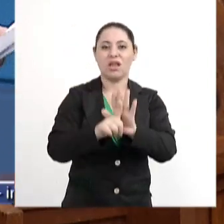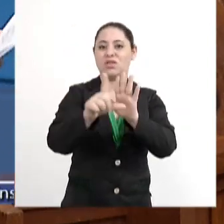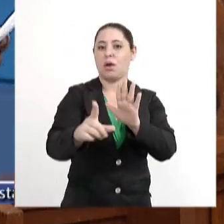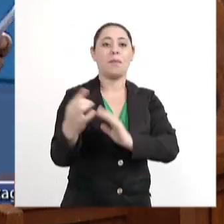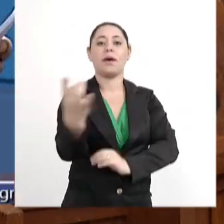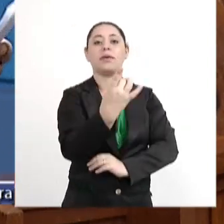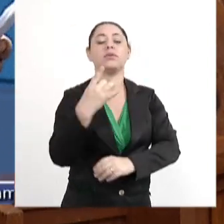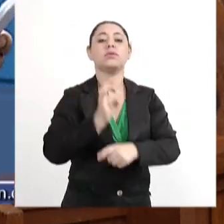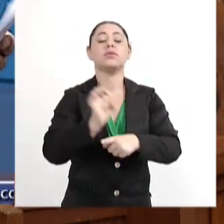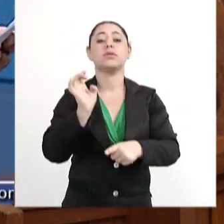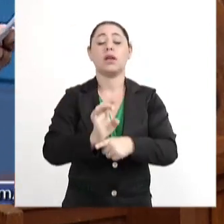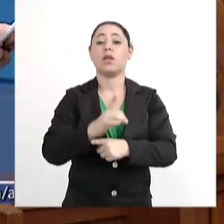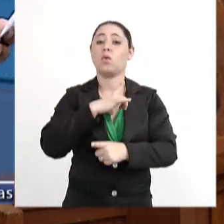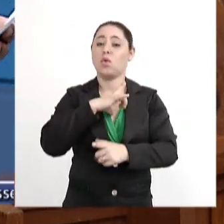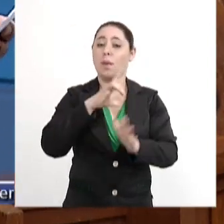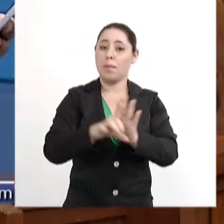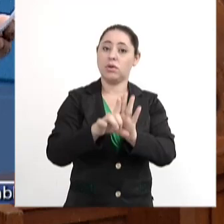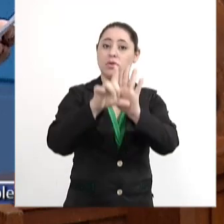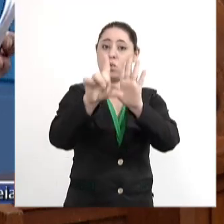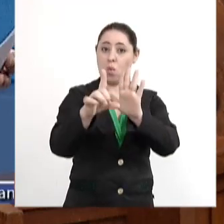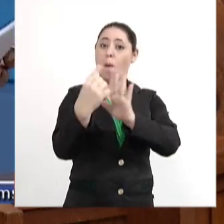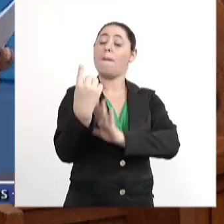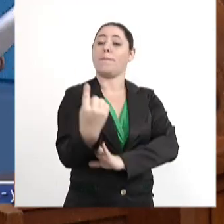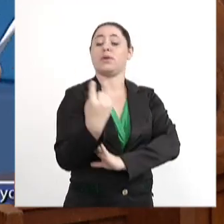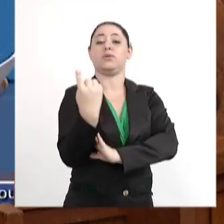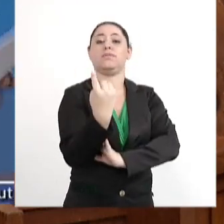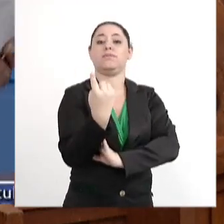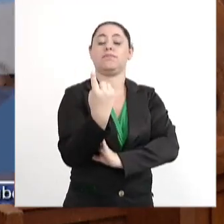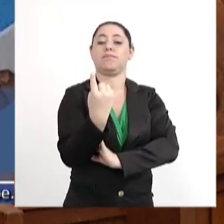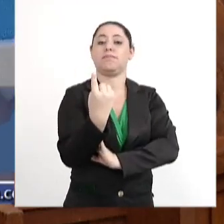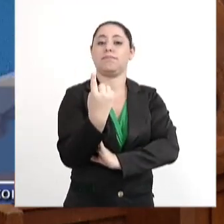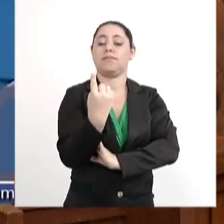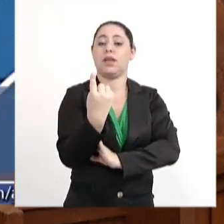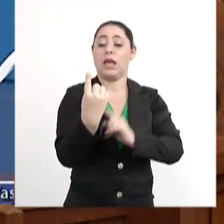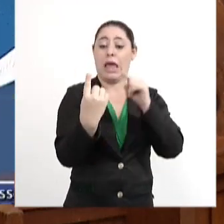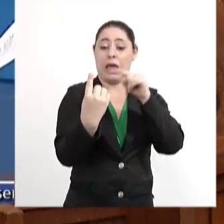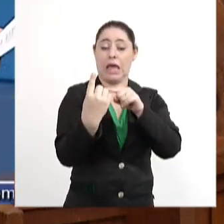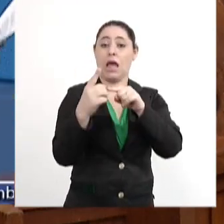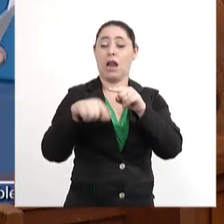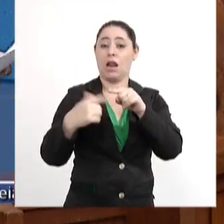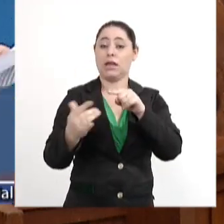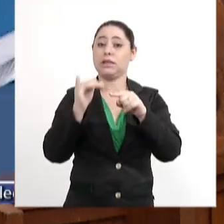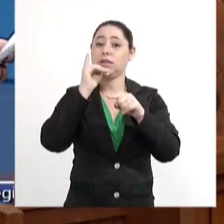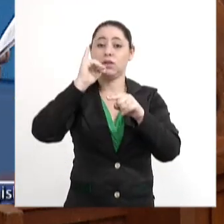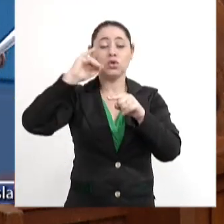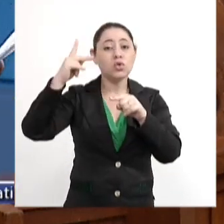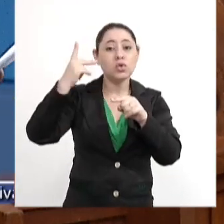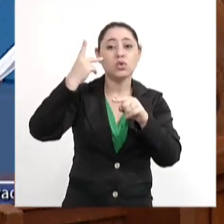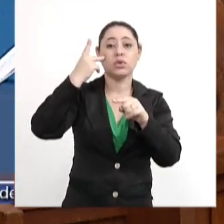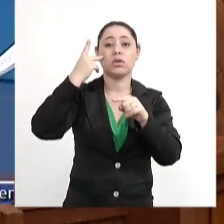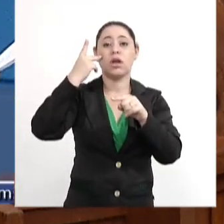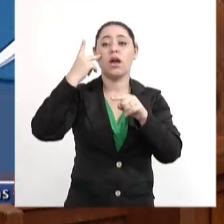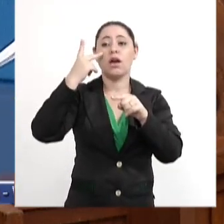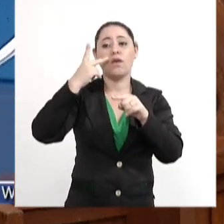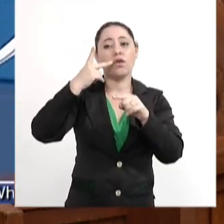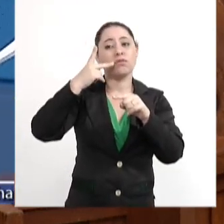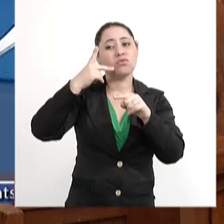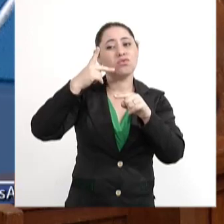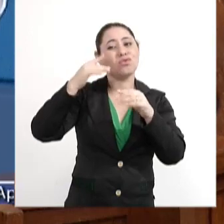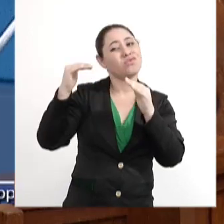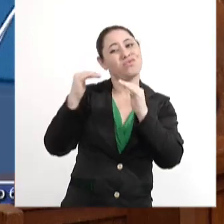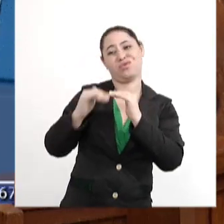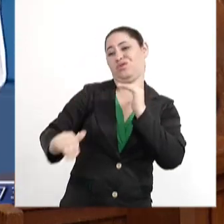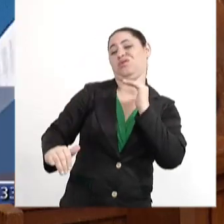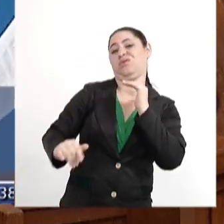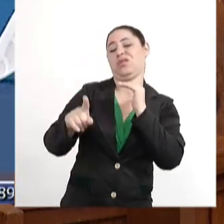da federação. Eu tenho uma legislação única. E aí, nesse aspecto, deputado João Henrique, eu vou discordar de Vossa Excelência,